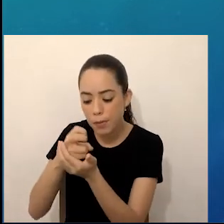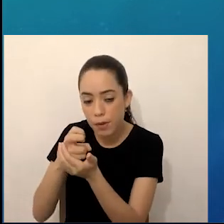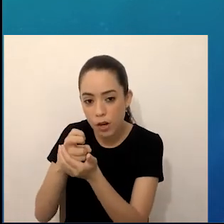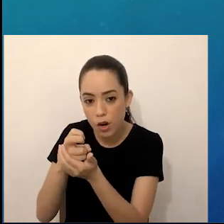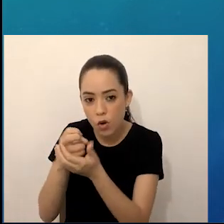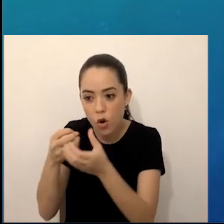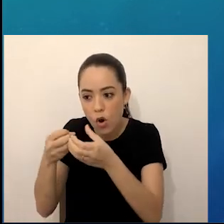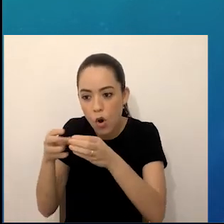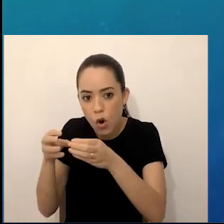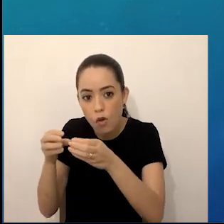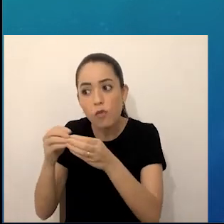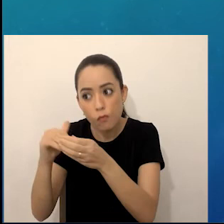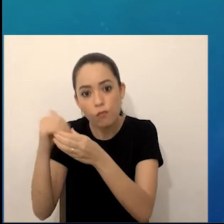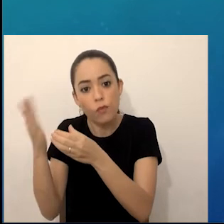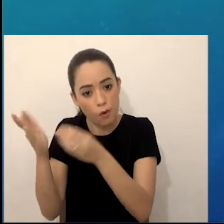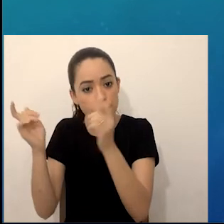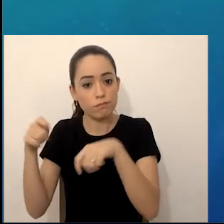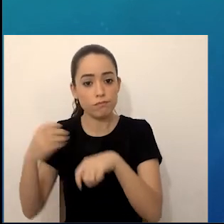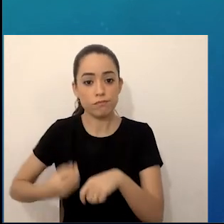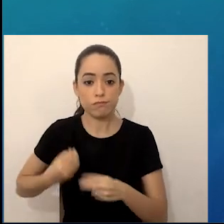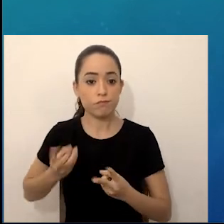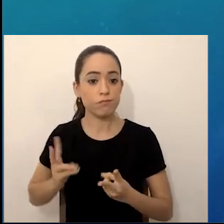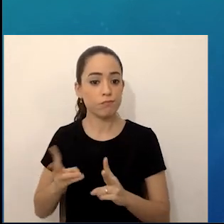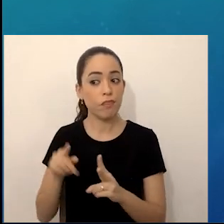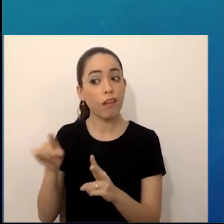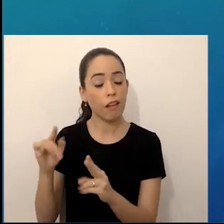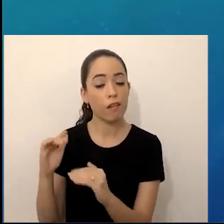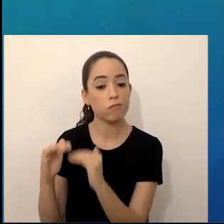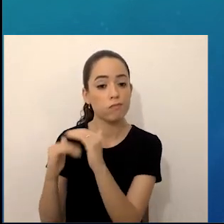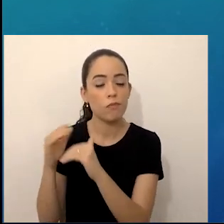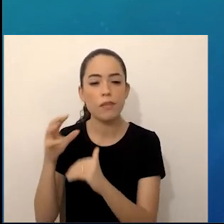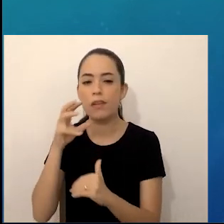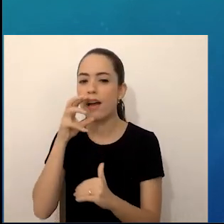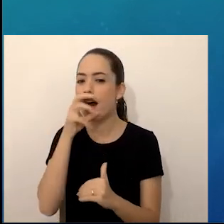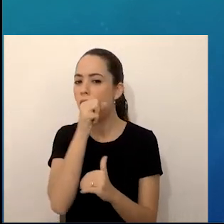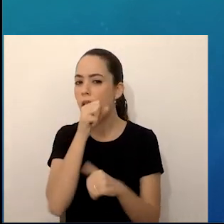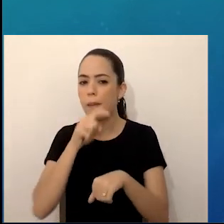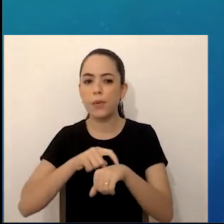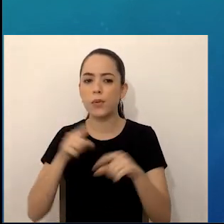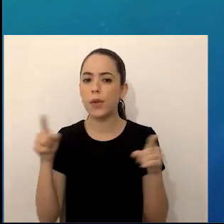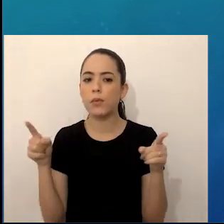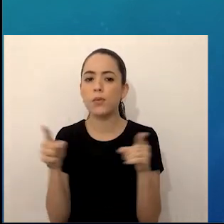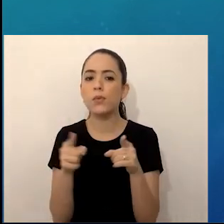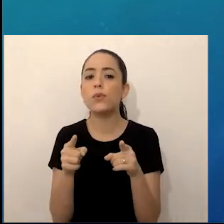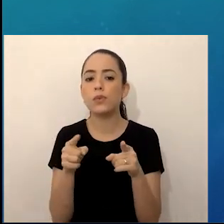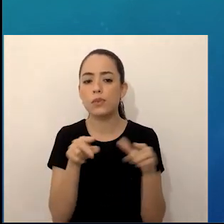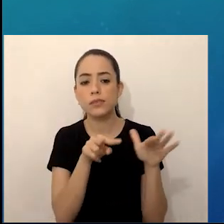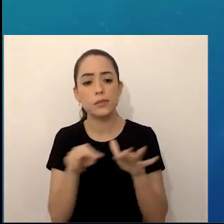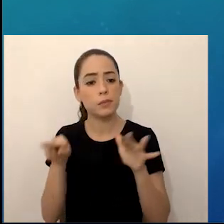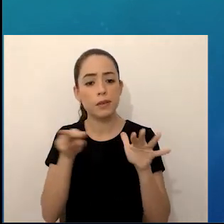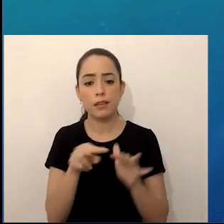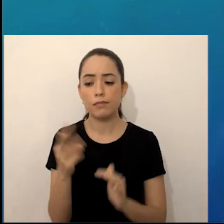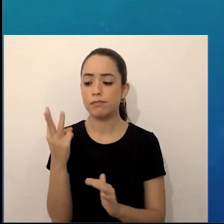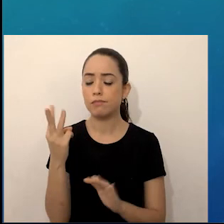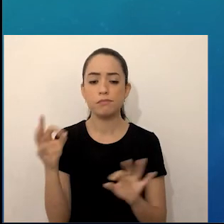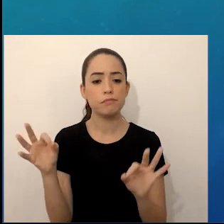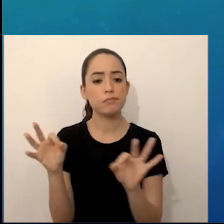do ovo, sendo seu desenvolvimento realizado totalmente em 3